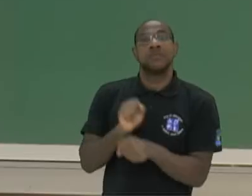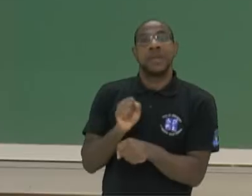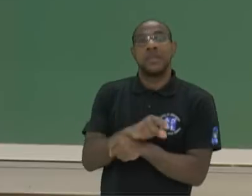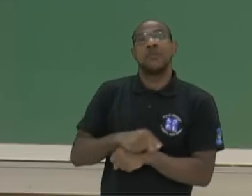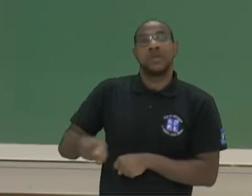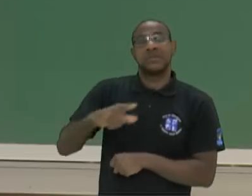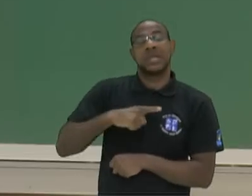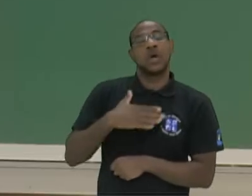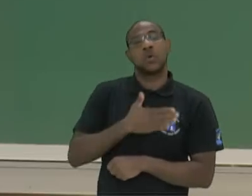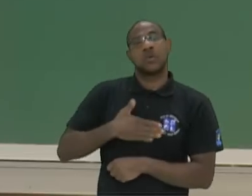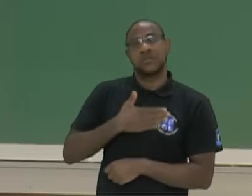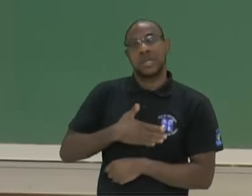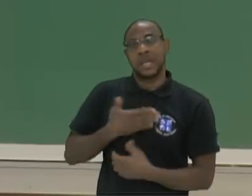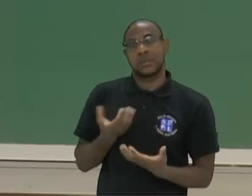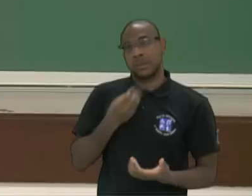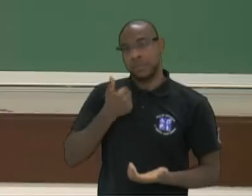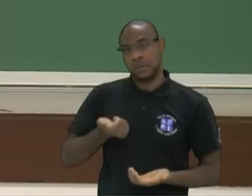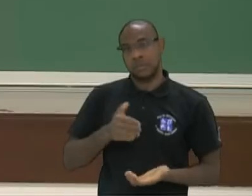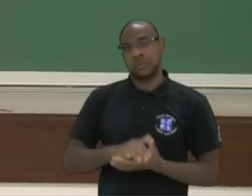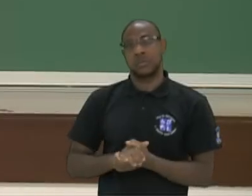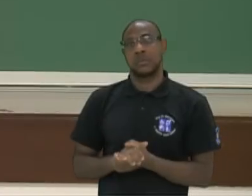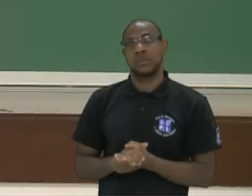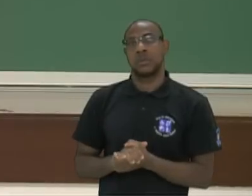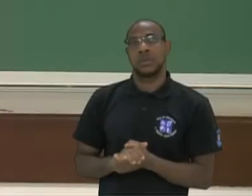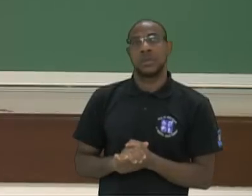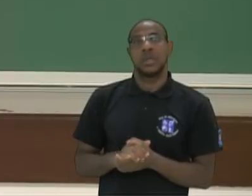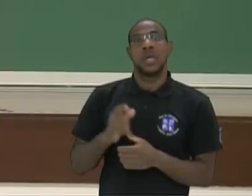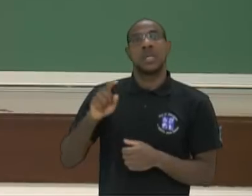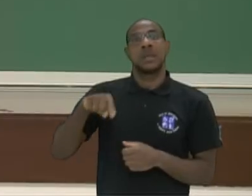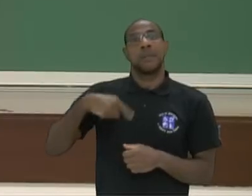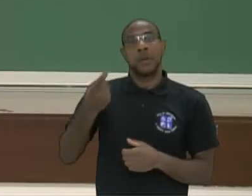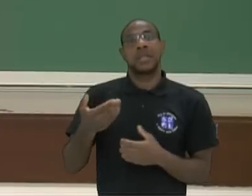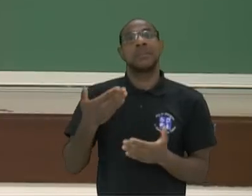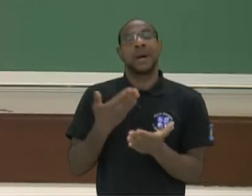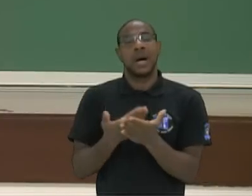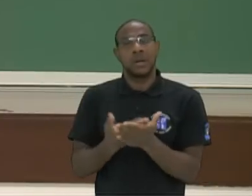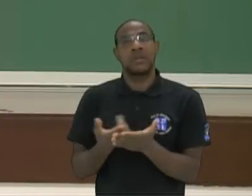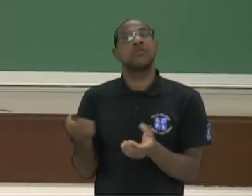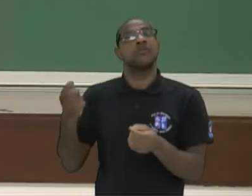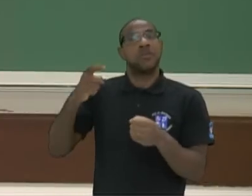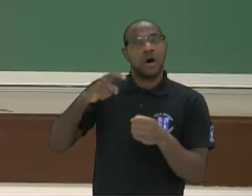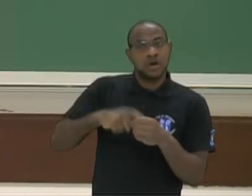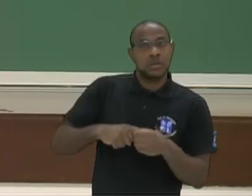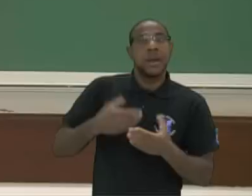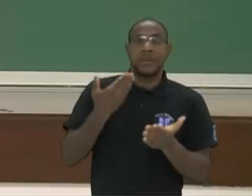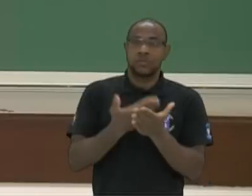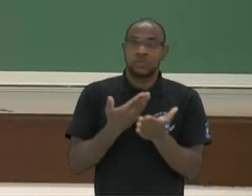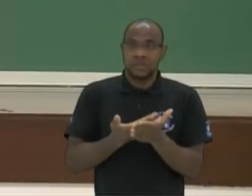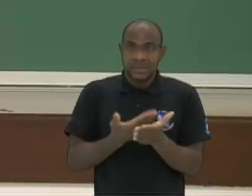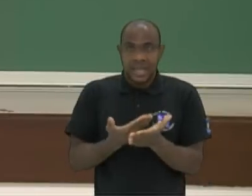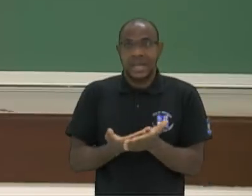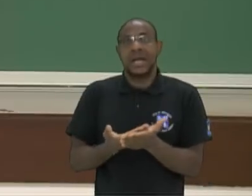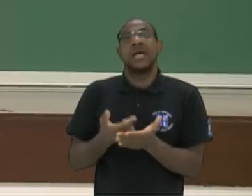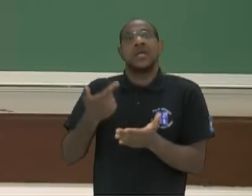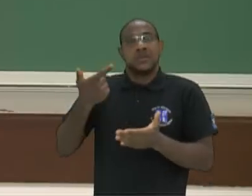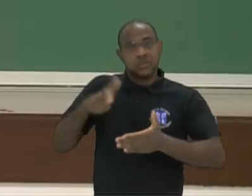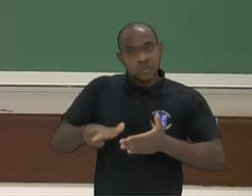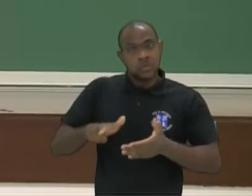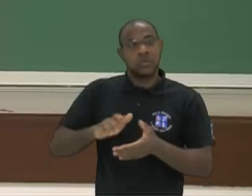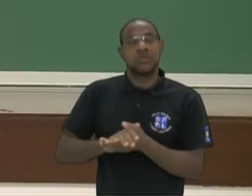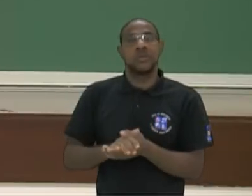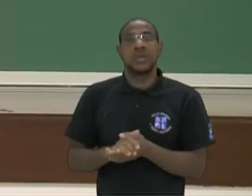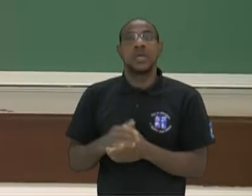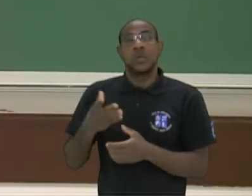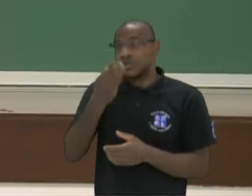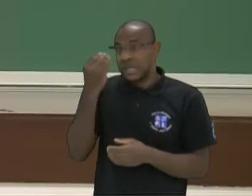você tenha gostado, tá bom? Então, em outro momento, a gente volta de novo para estudar mais um pouquinho. Fique bem, não esqueça de entrar